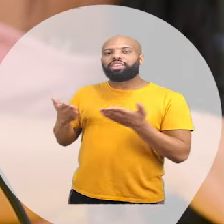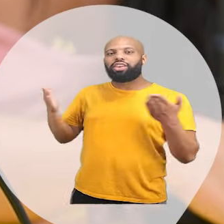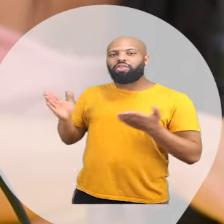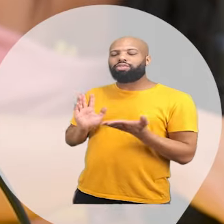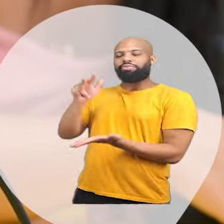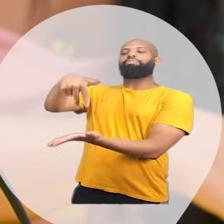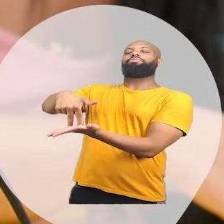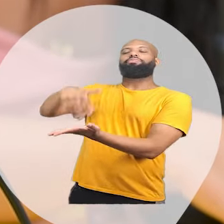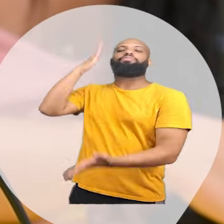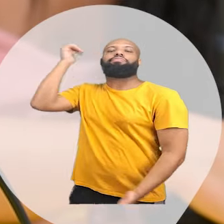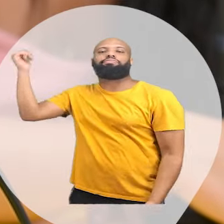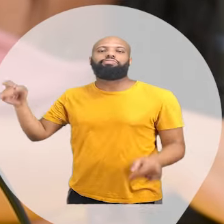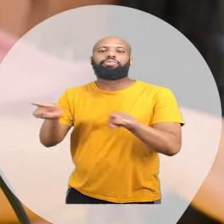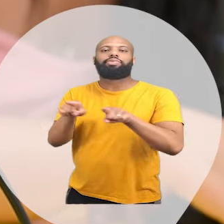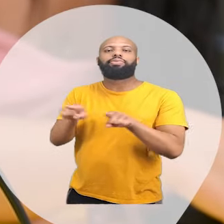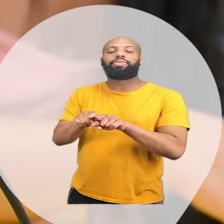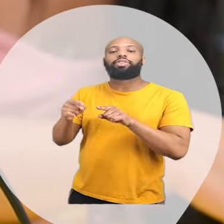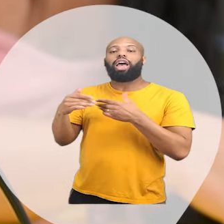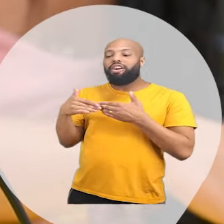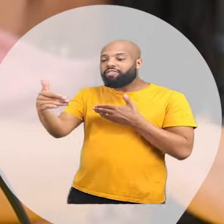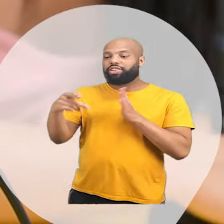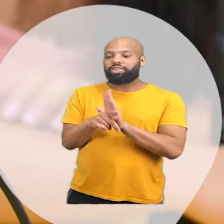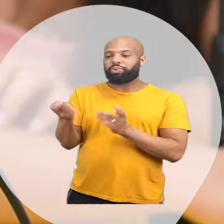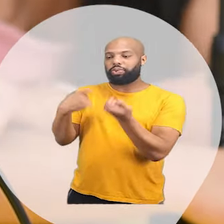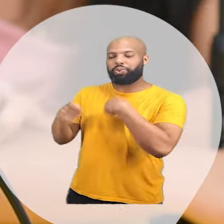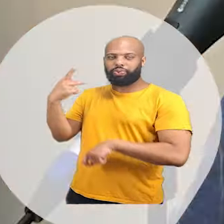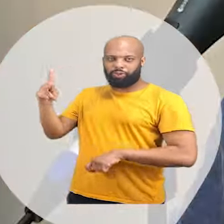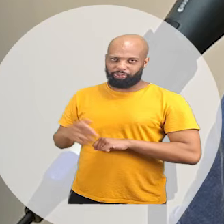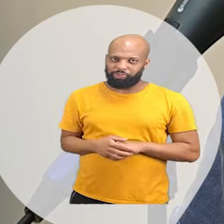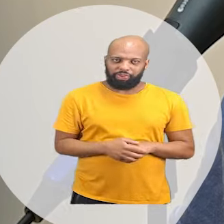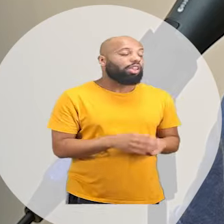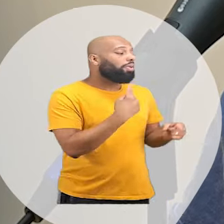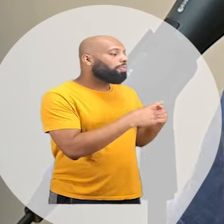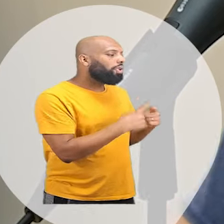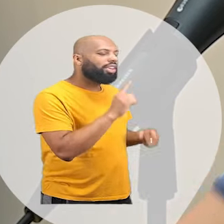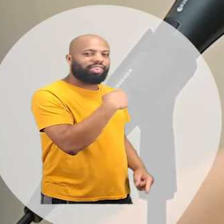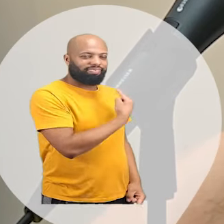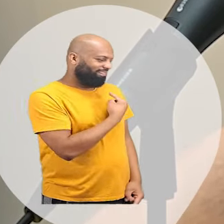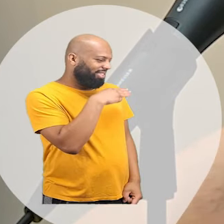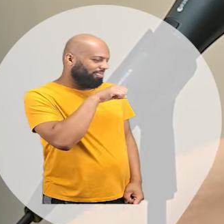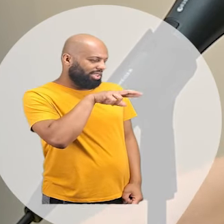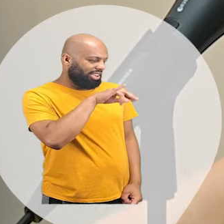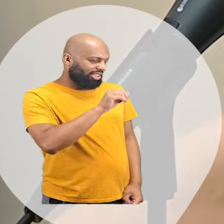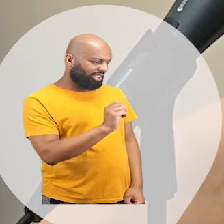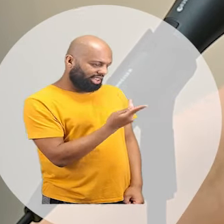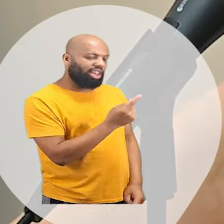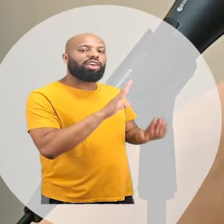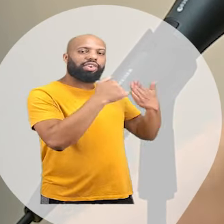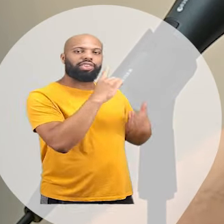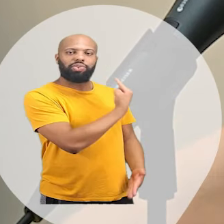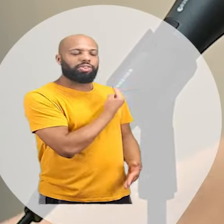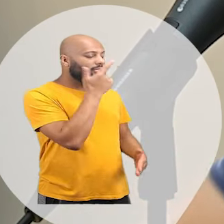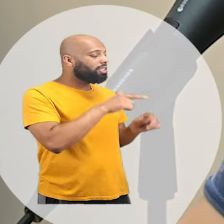apareceu e já ganhou destaque com a frente do negócio né a gente até assim uma das coisas que